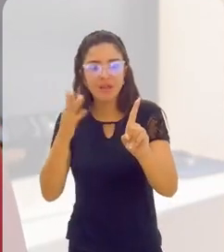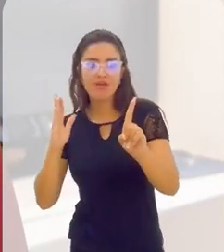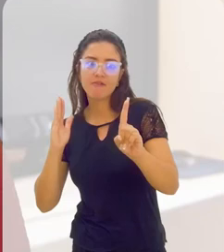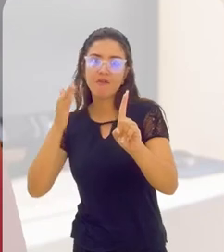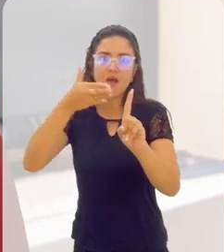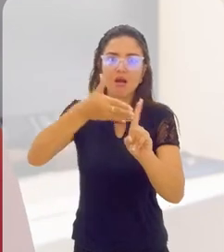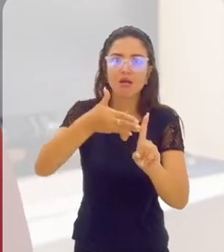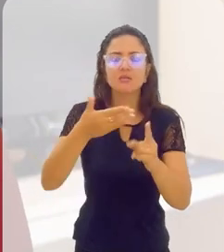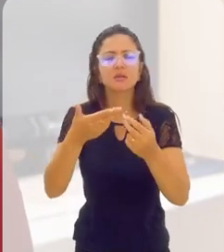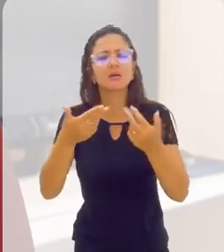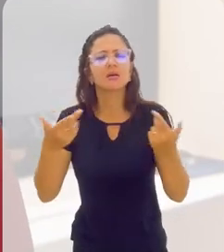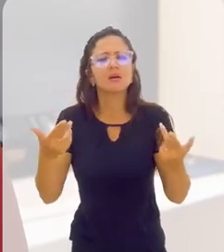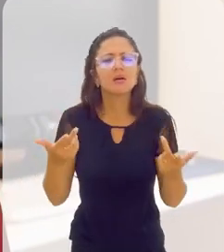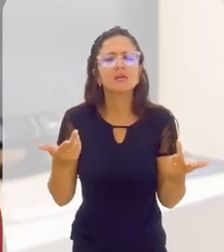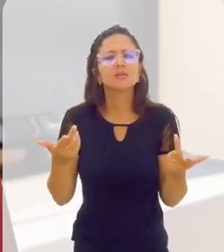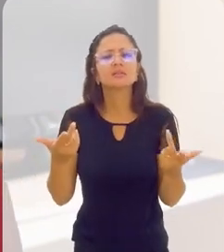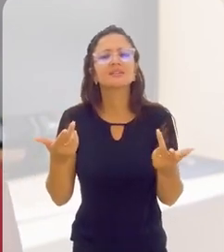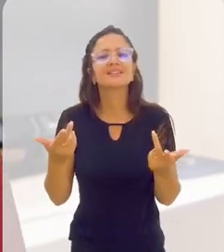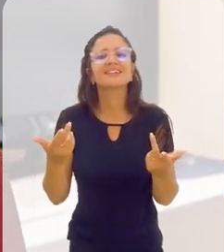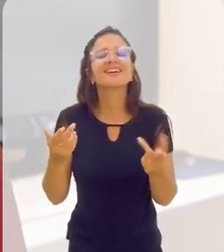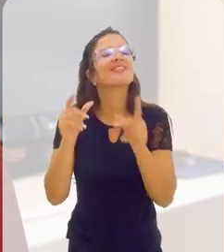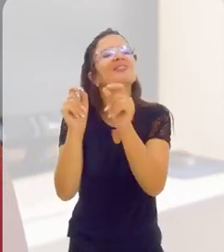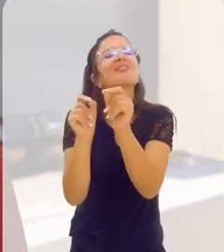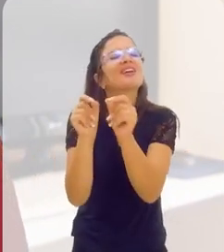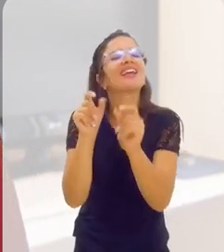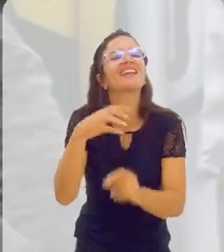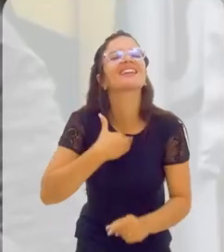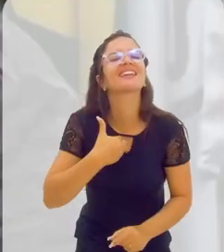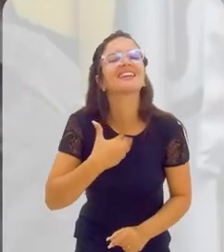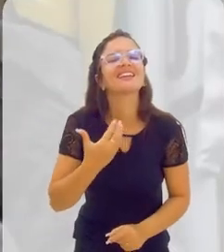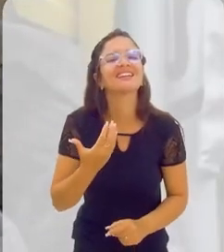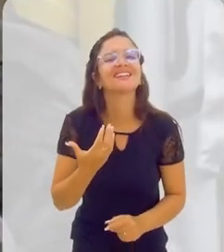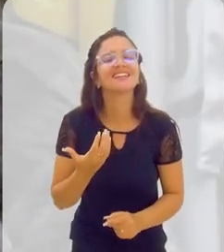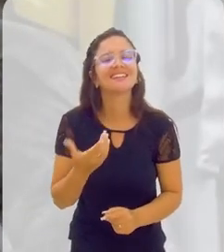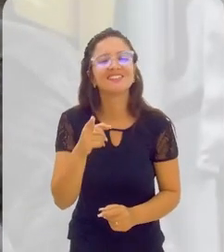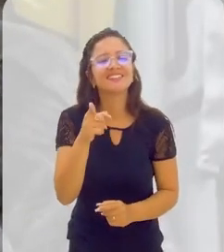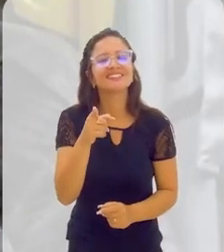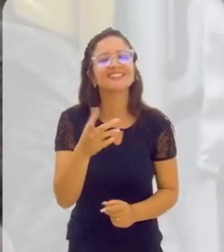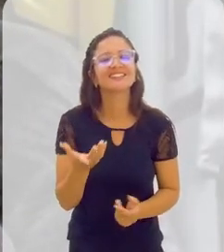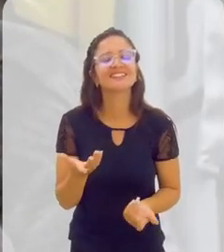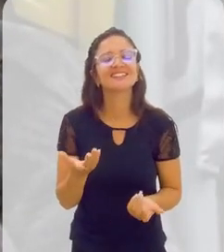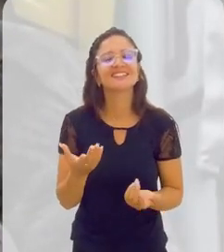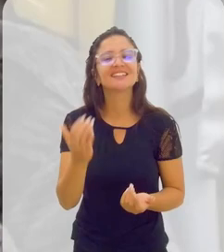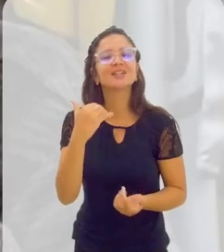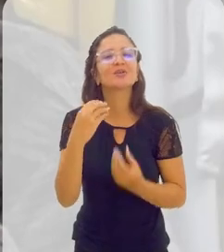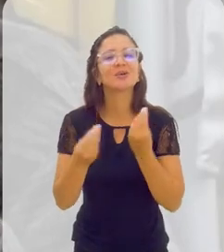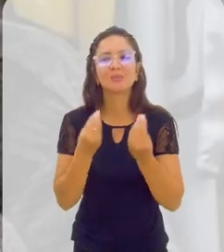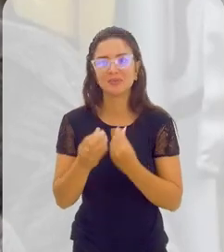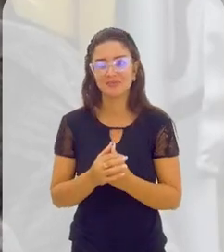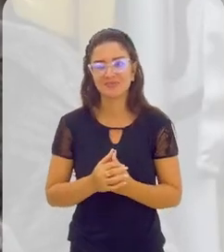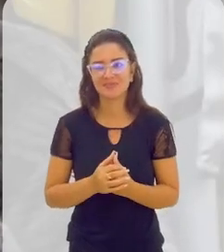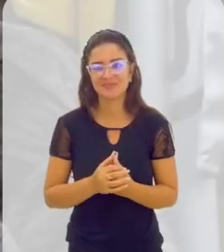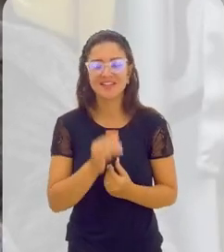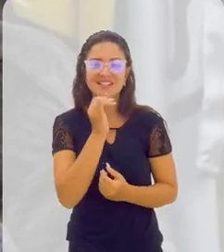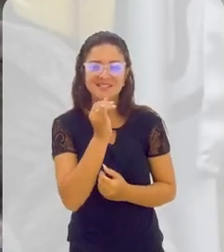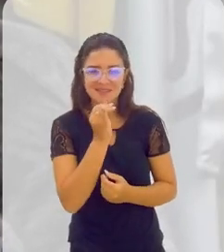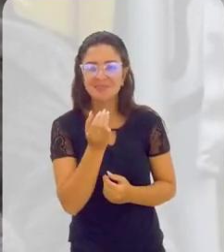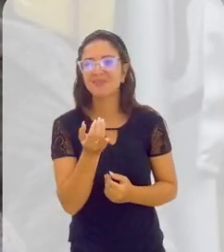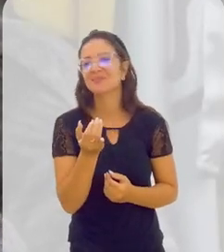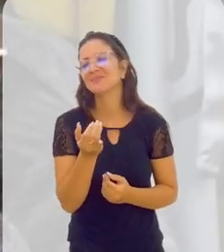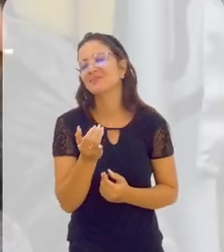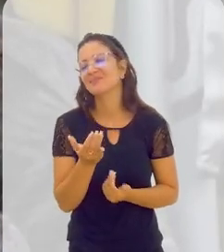Eu queria conhecer mais essa parte que com você sempre é difícil ser uma coisa porque o dia todo